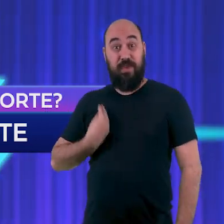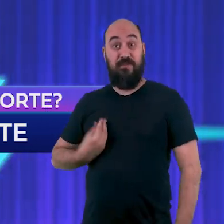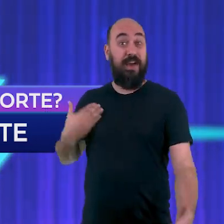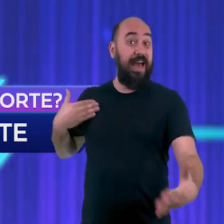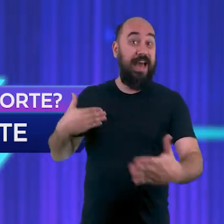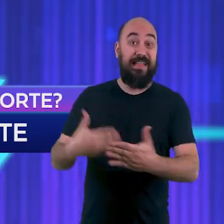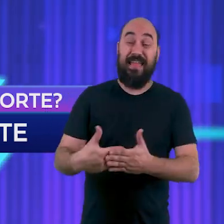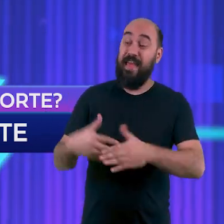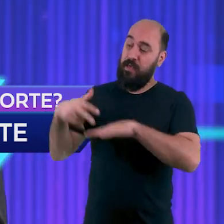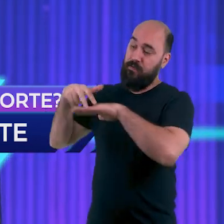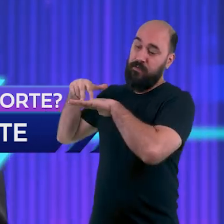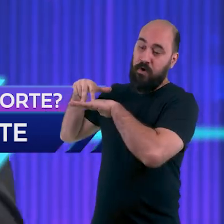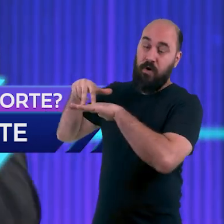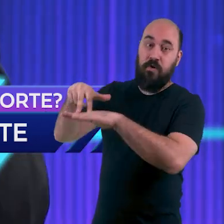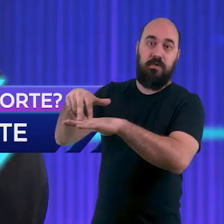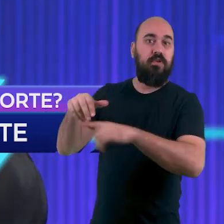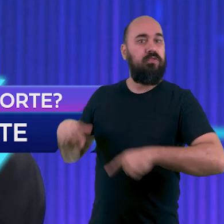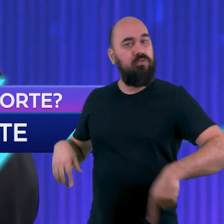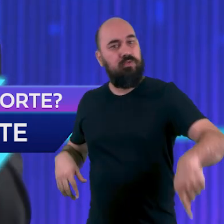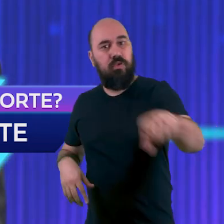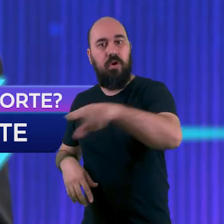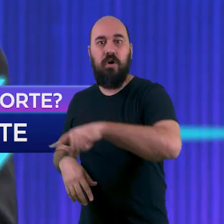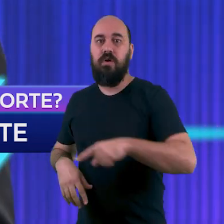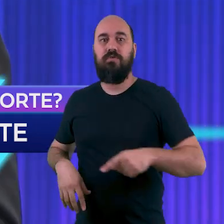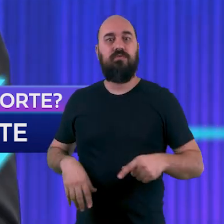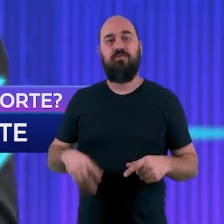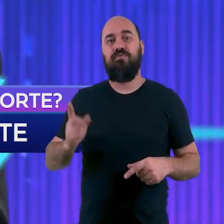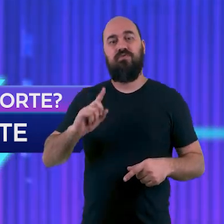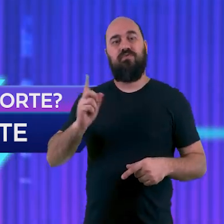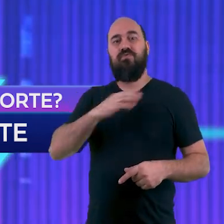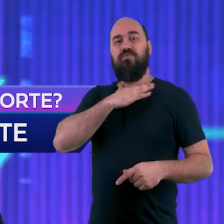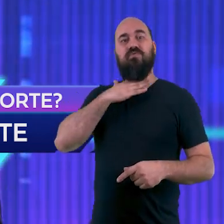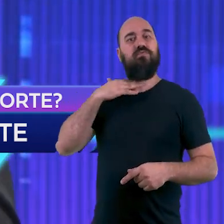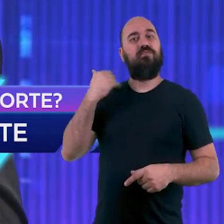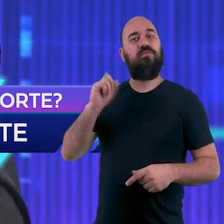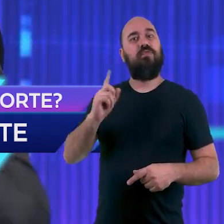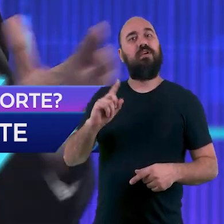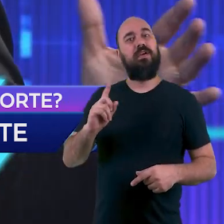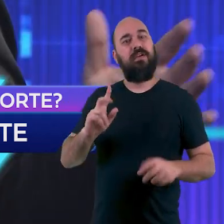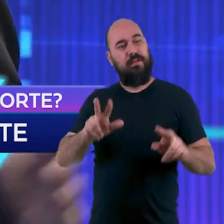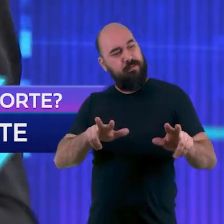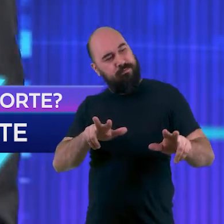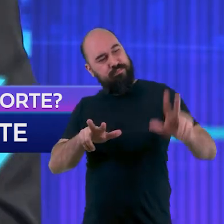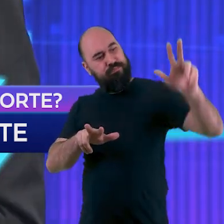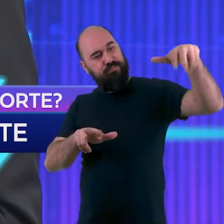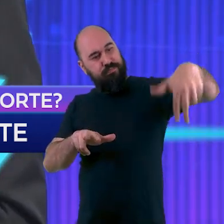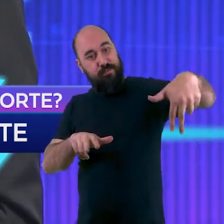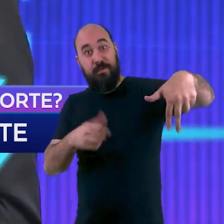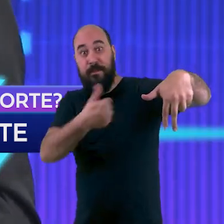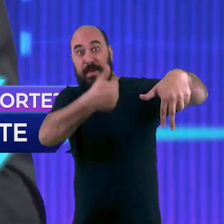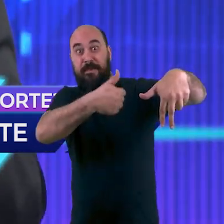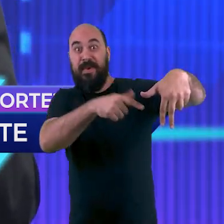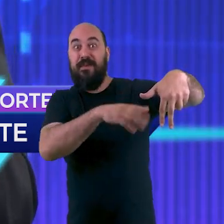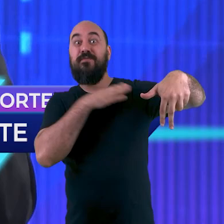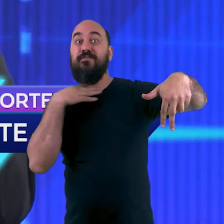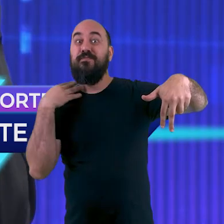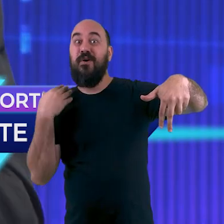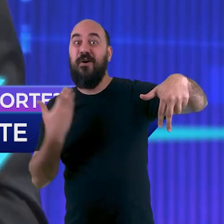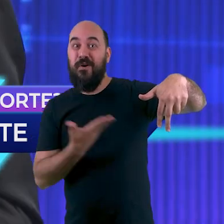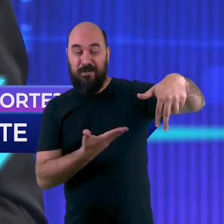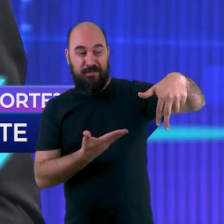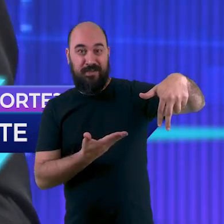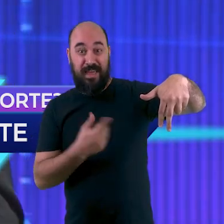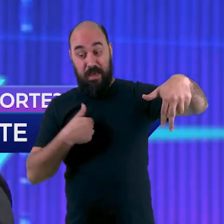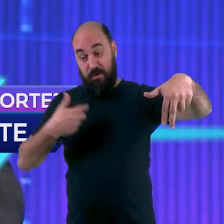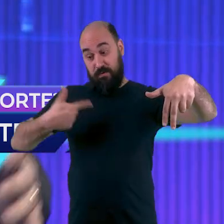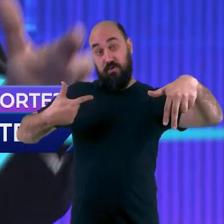Senhor, de modo nenhum precederemos os que dormem, porque o Senhor mesmo, dada a sua palavra de ordem, ouvida a voz